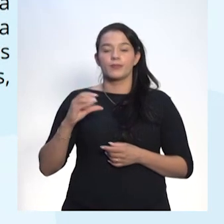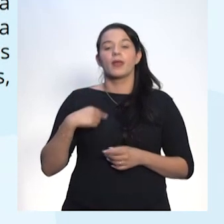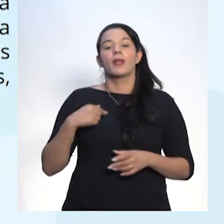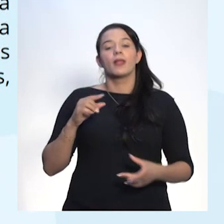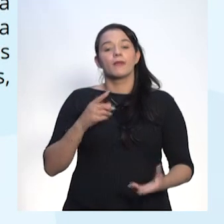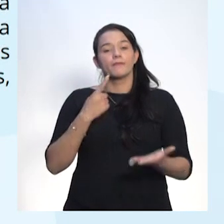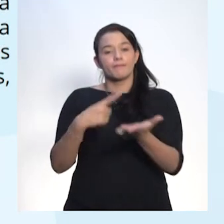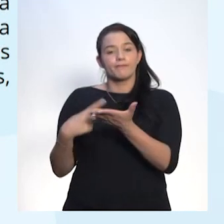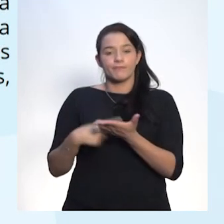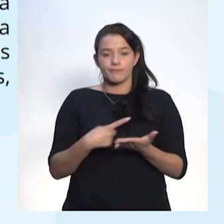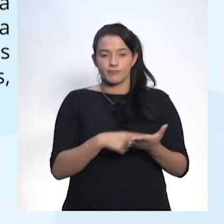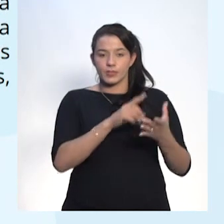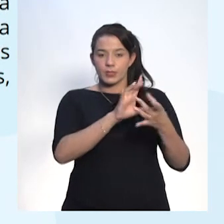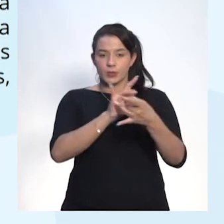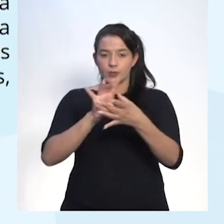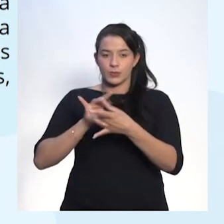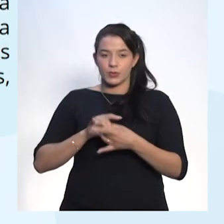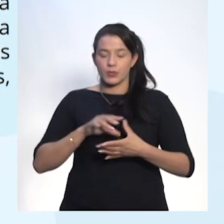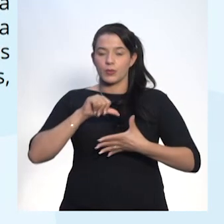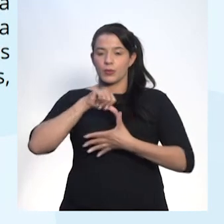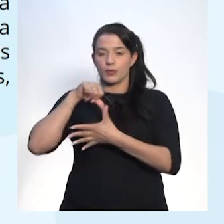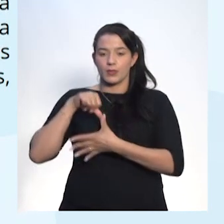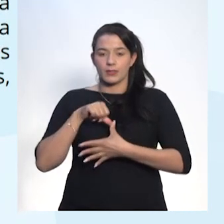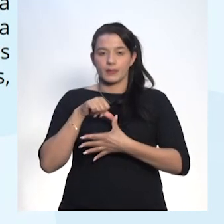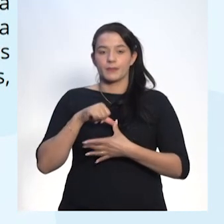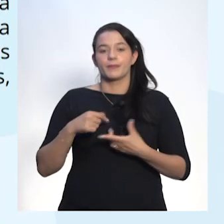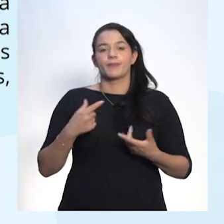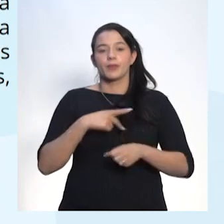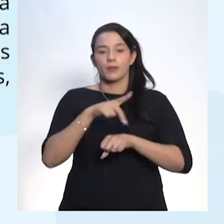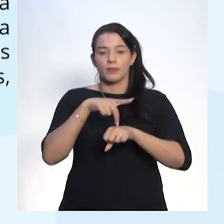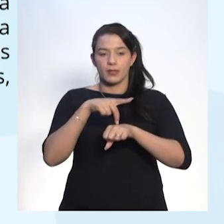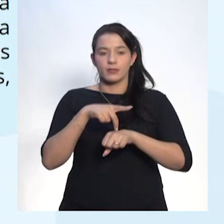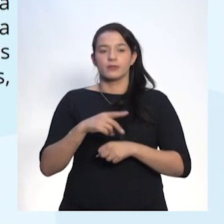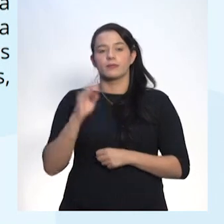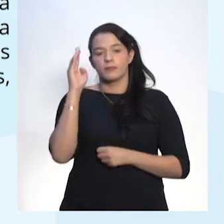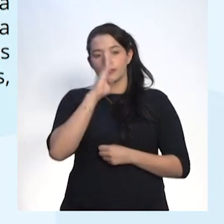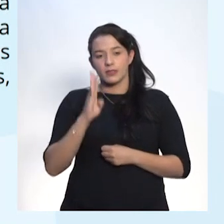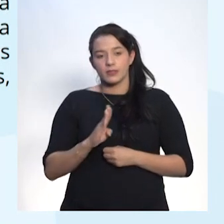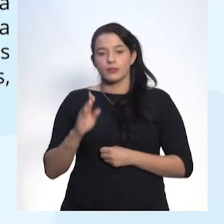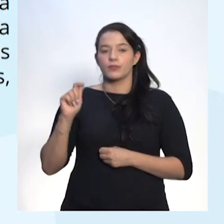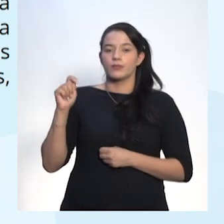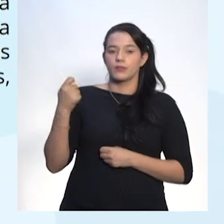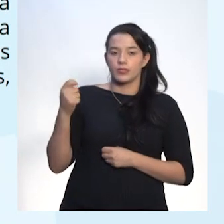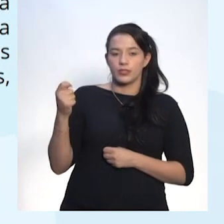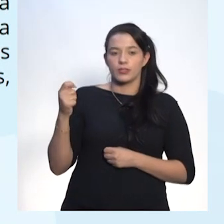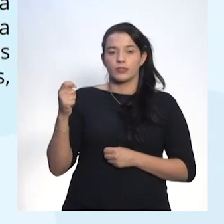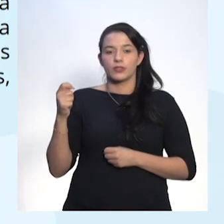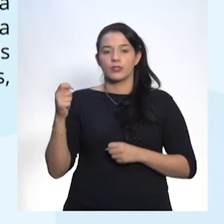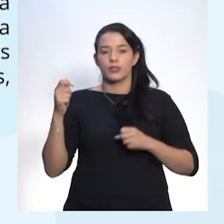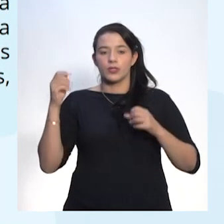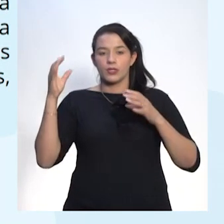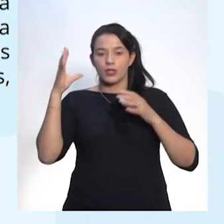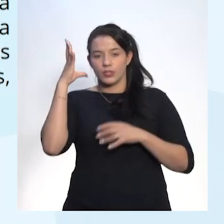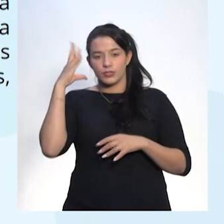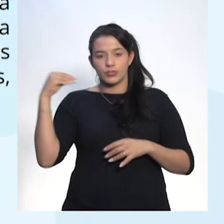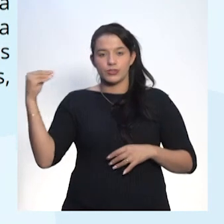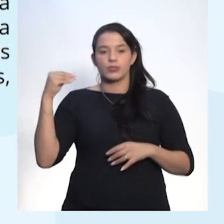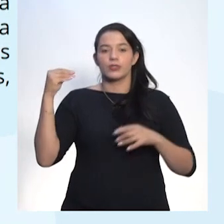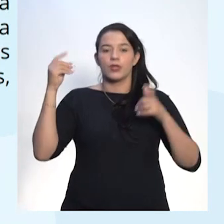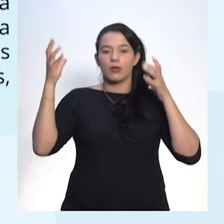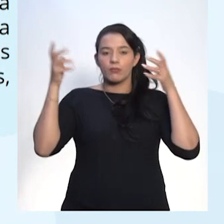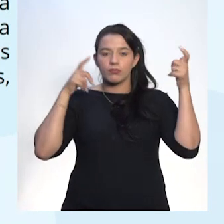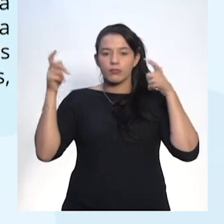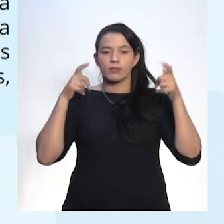os vários regimes militares na América do Sul, como os do Brasil, Argentina, Chile,